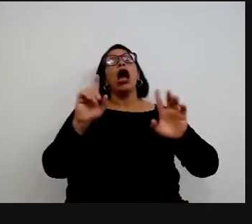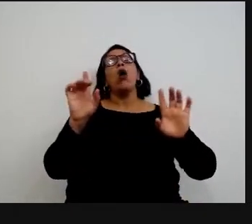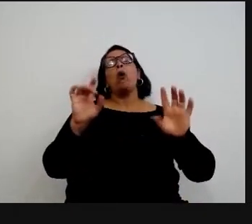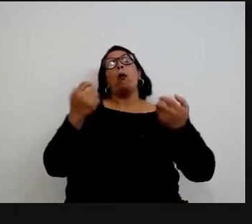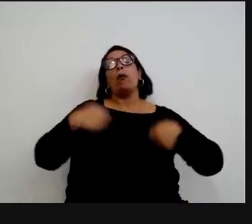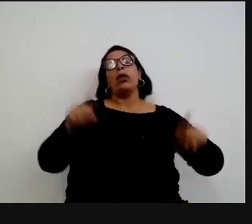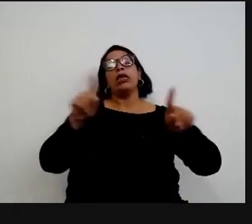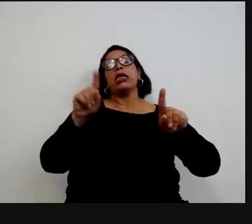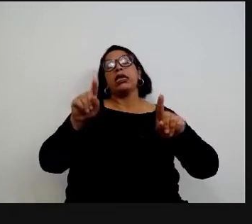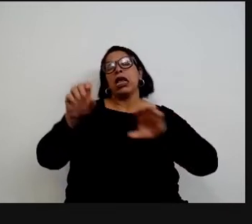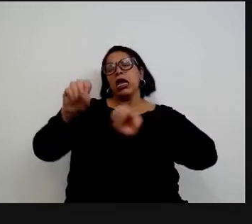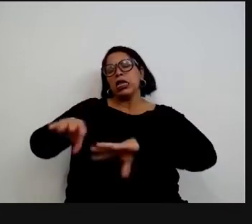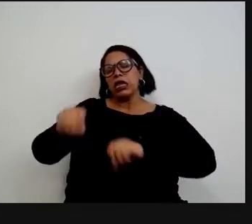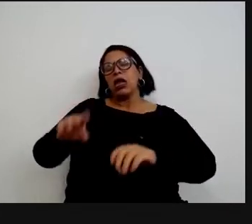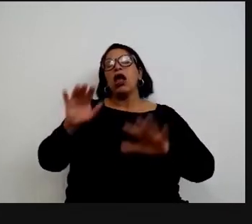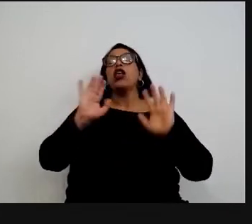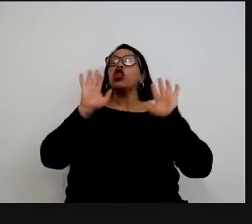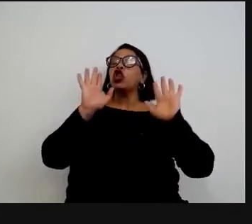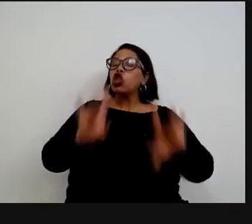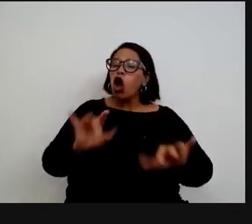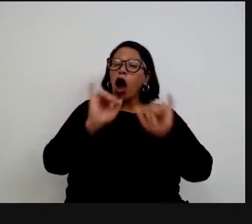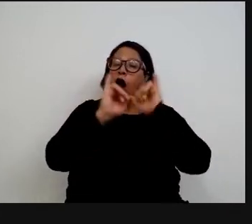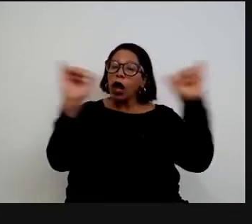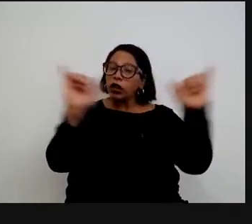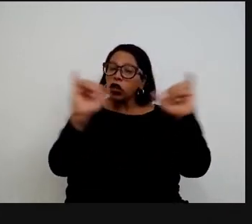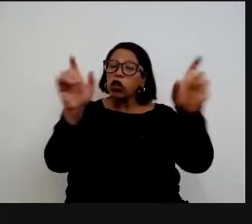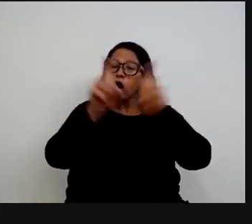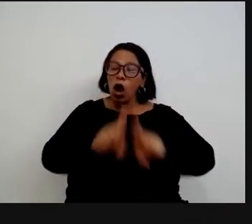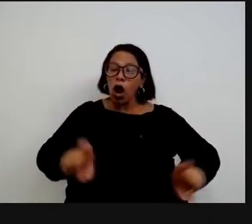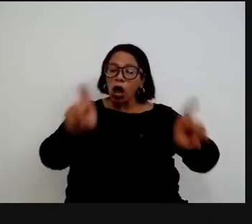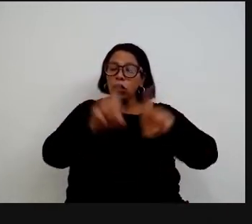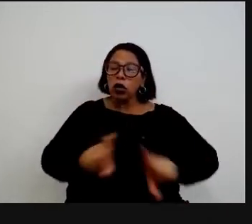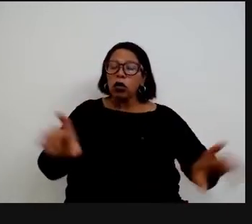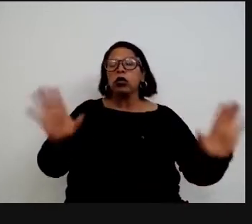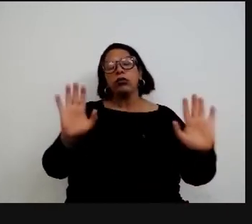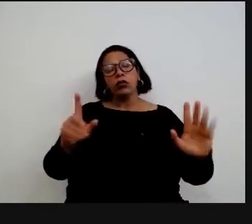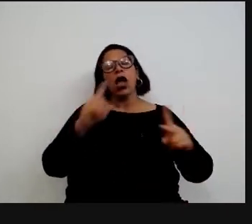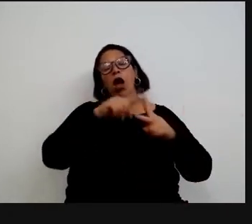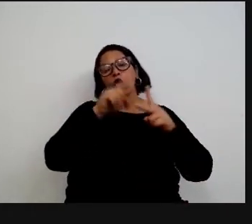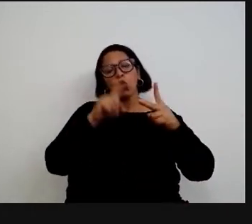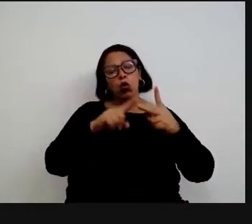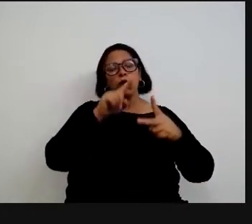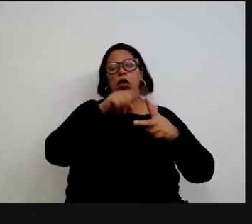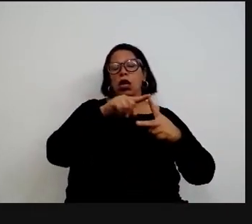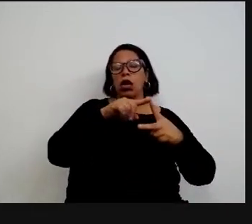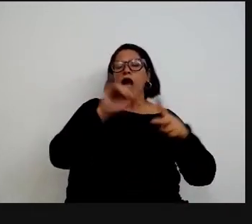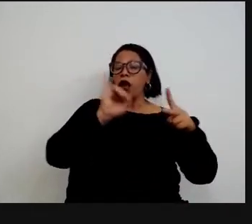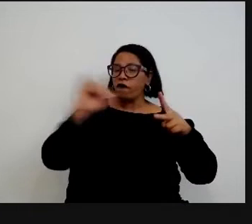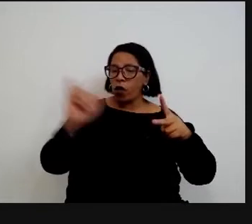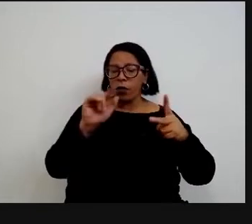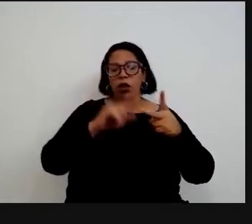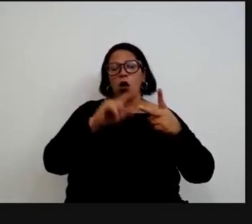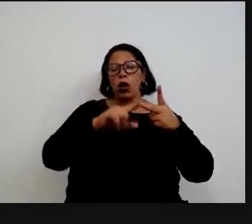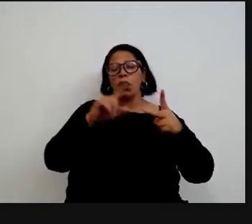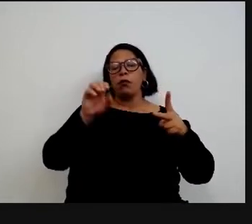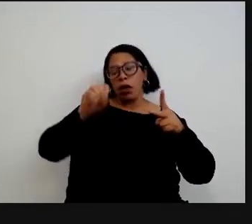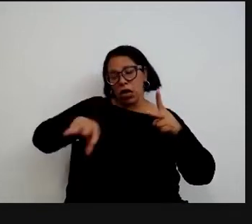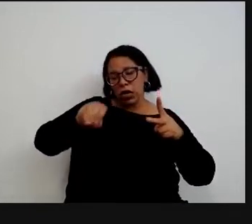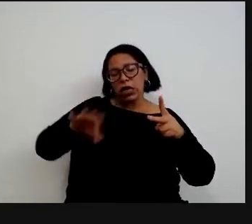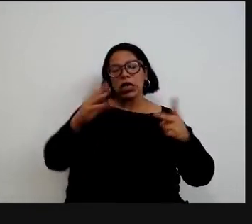Só fiz a distinção entre marketing digital de um lado e o outro, a questão de como que incorpora isso na educação.